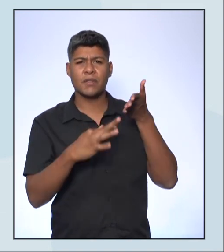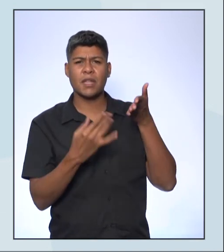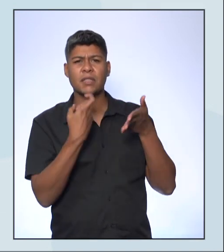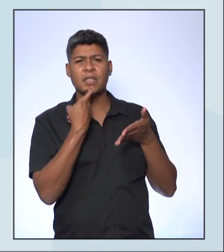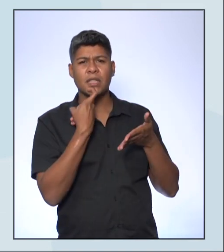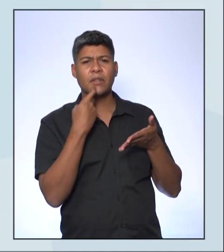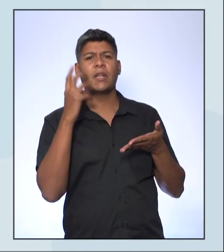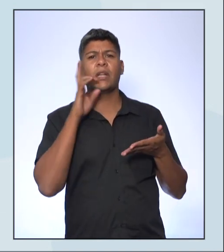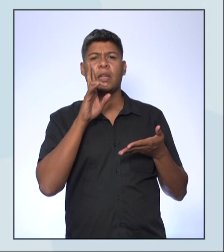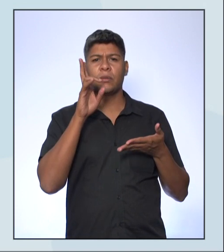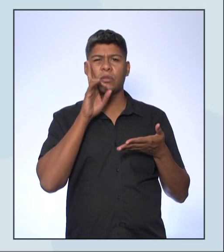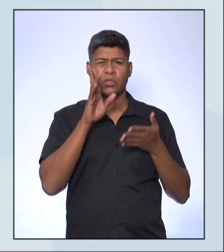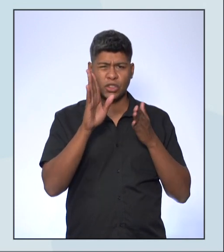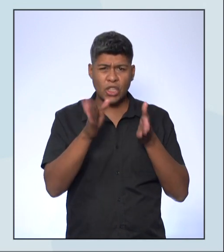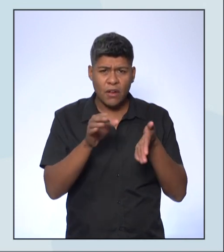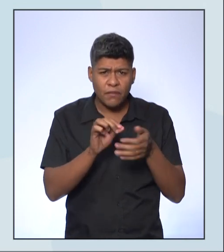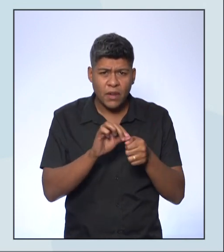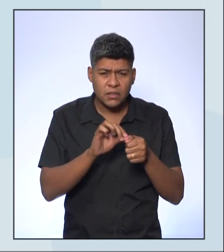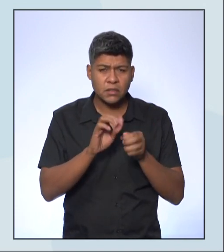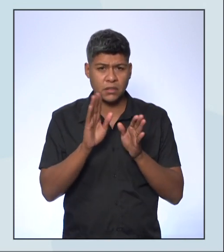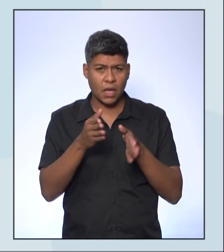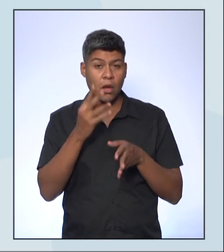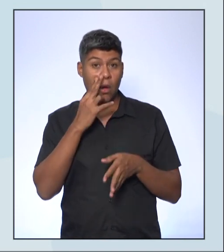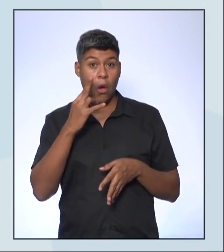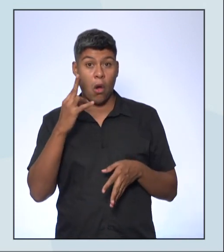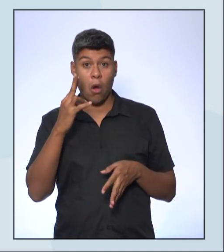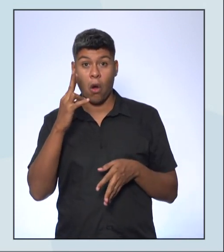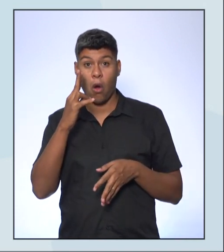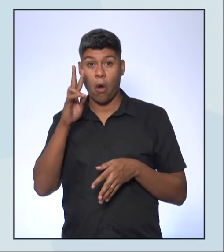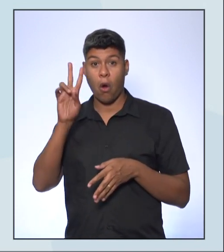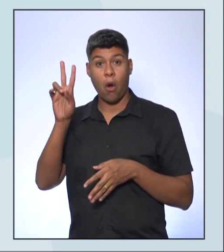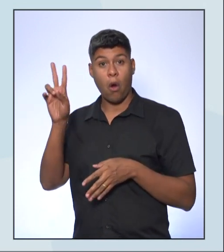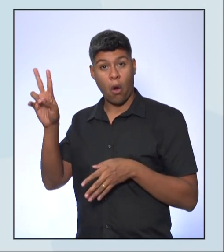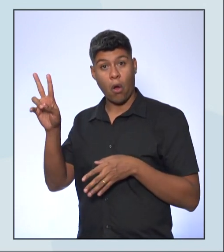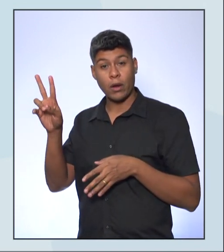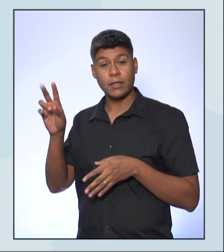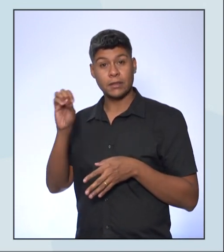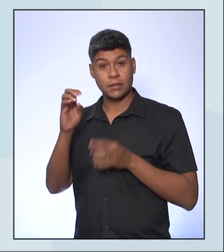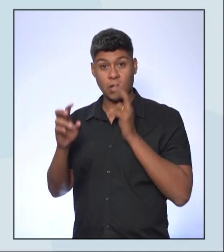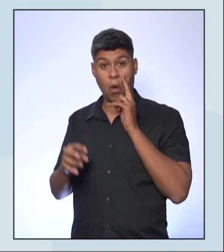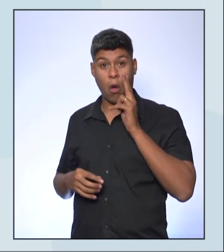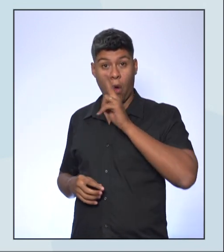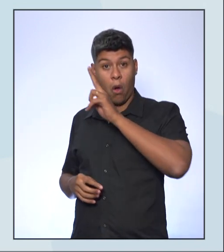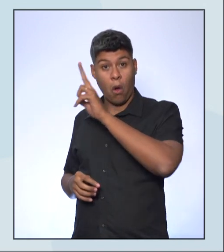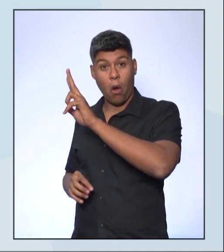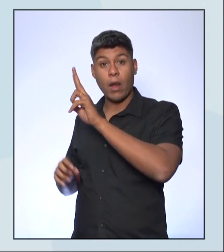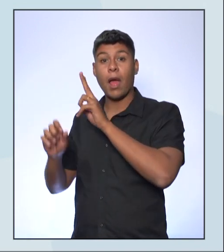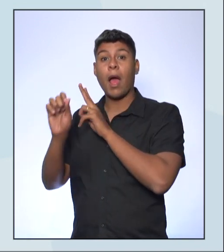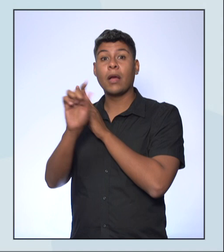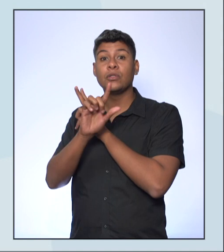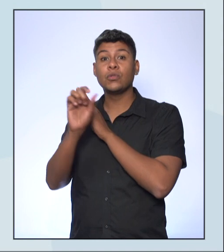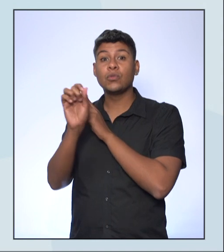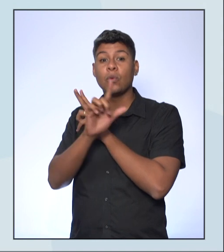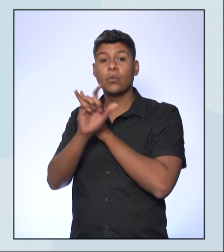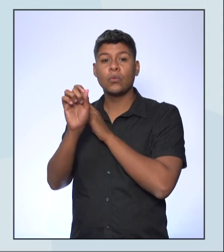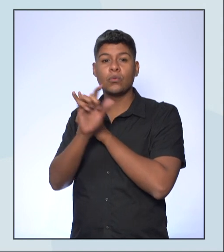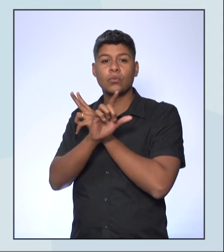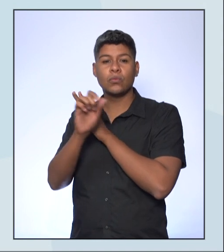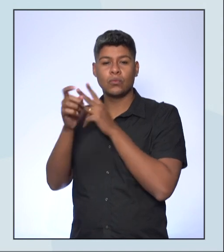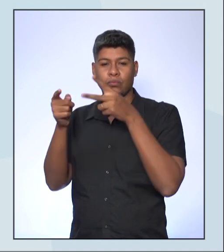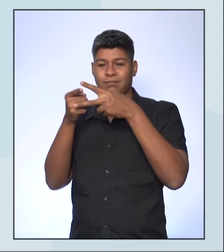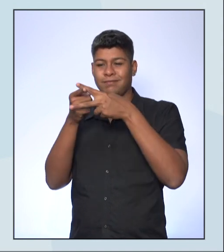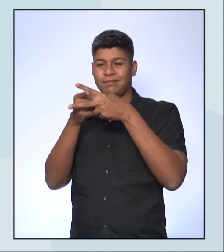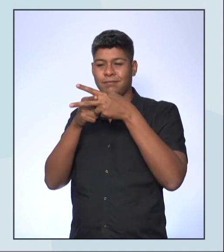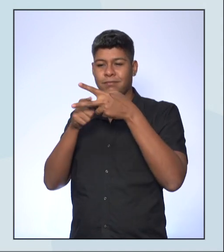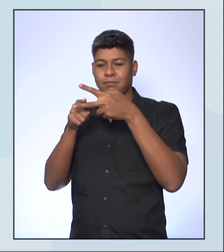Eu me recordo dela. Já foi feita? Então, Já. dá uma olhada aí. Se vocês olharem no azul, os dois Hum. ângulos